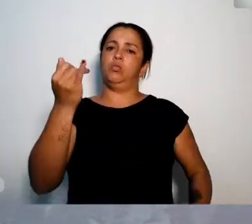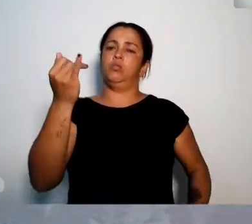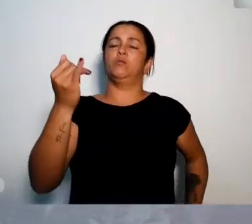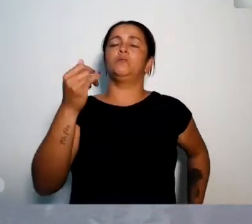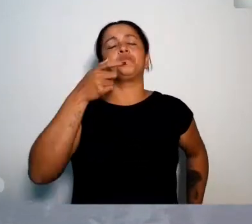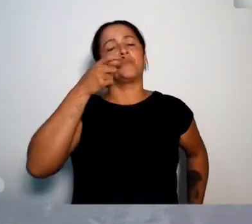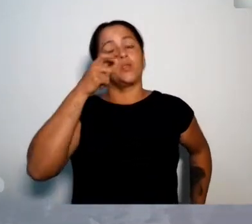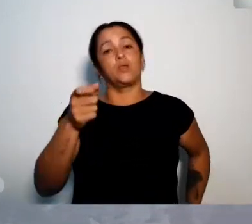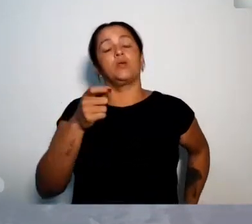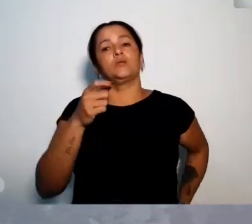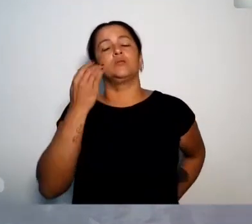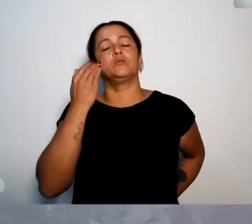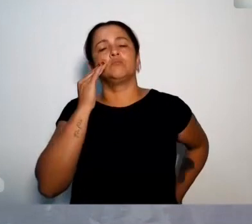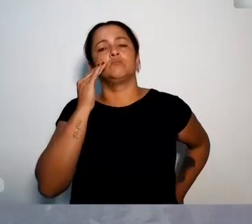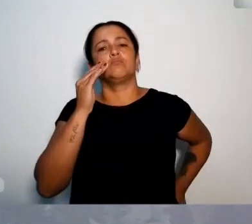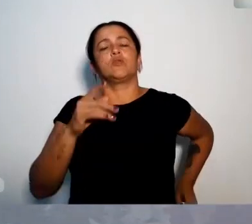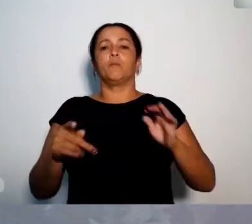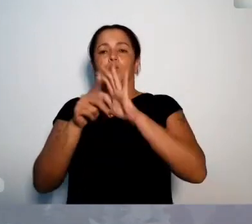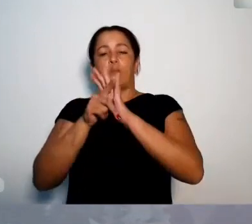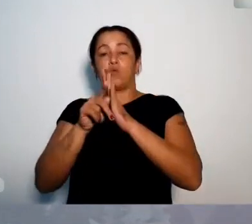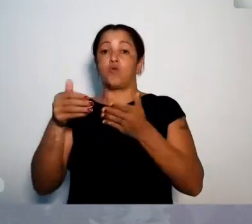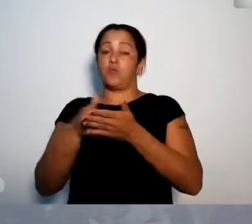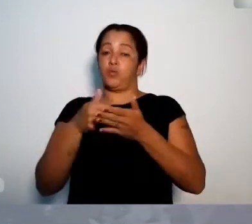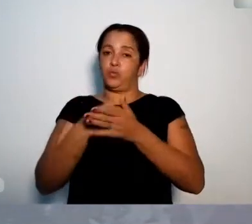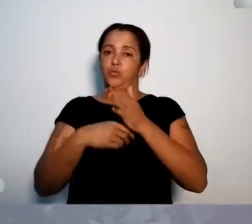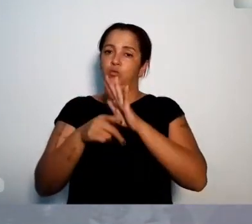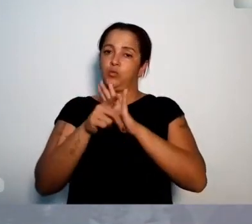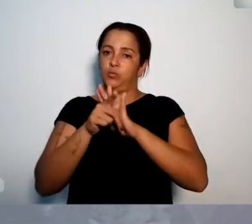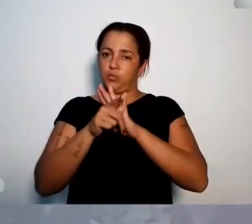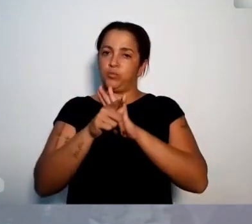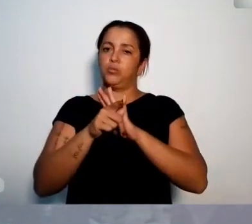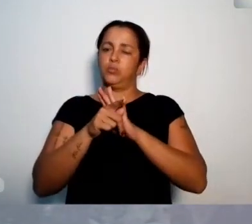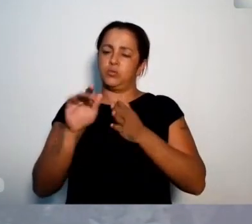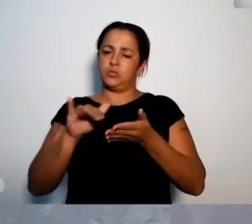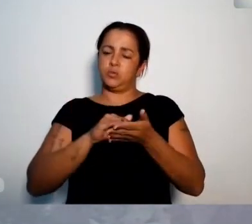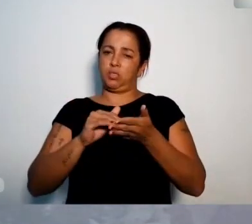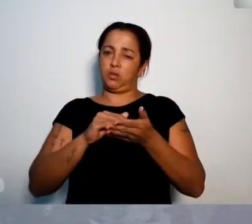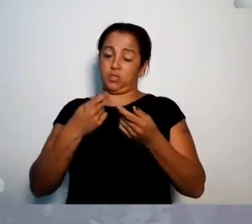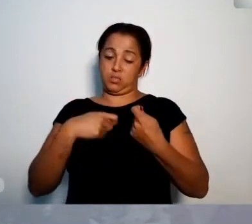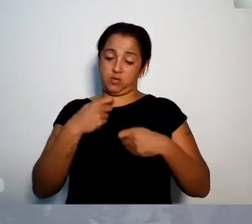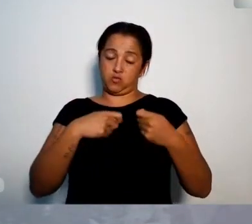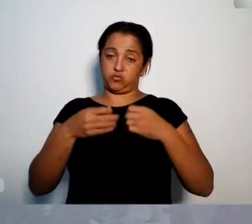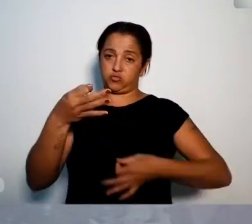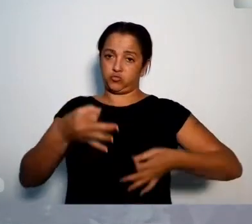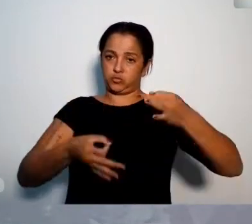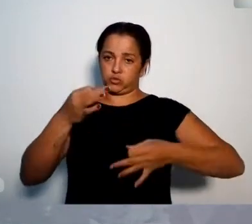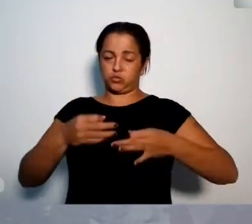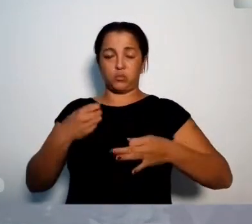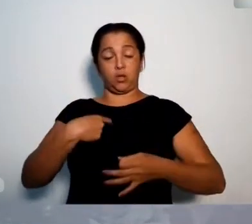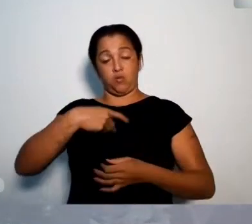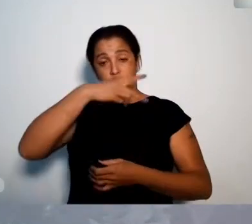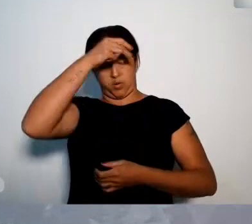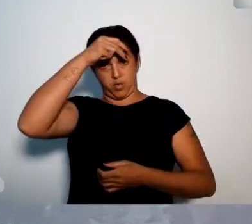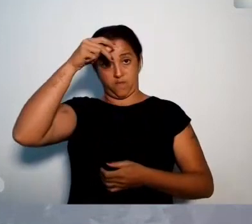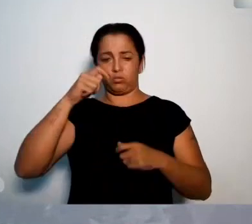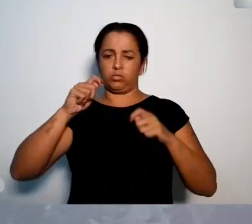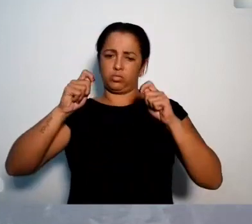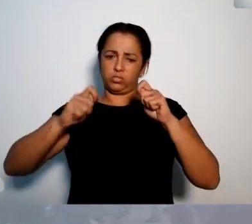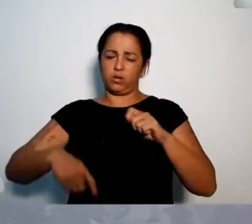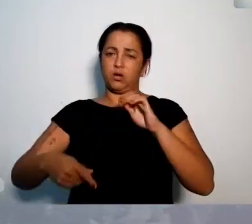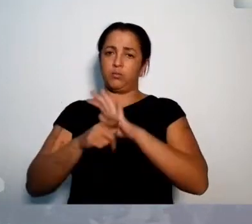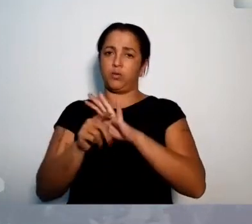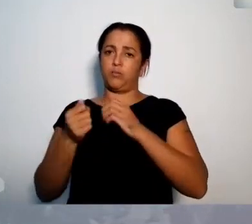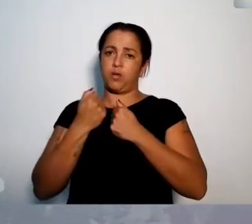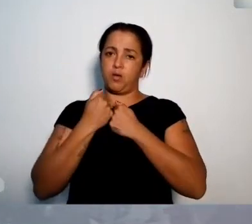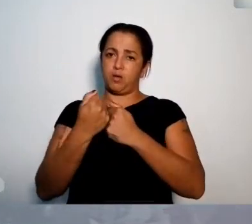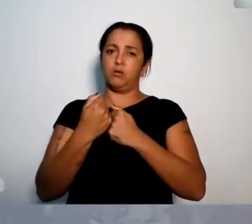a manutenção de uma Secretaria de Negócios Jurídicos para que o prefeito possa se assessorar a respeito das questões,